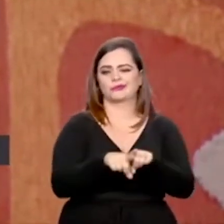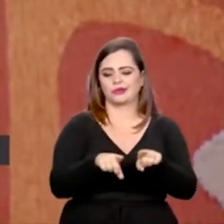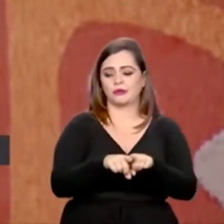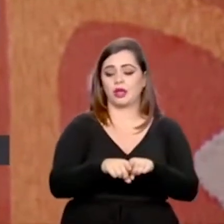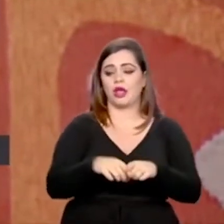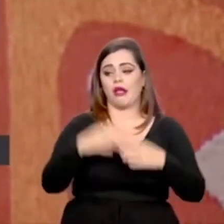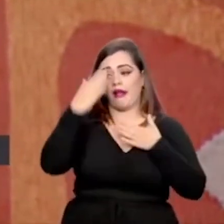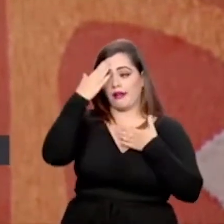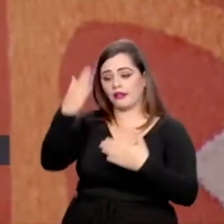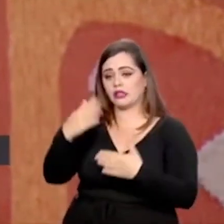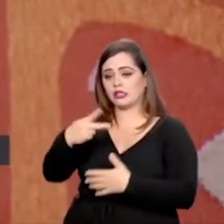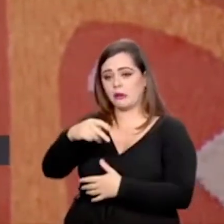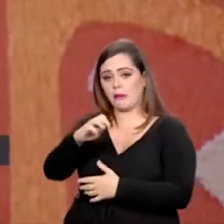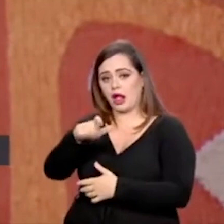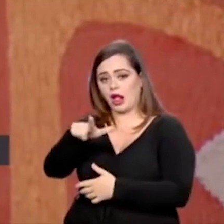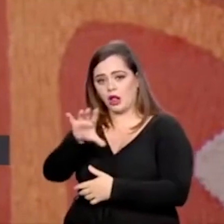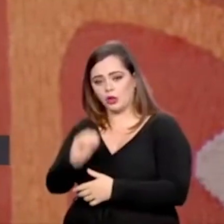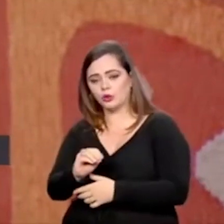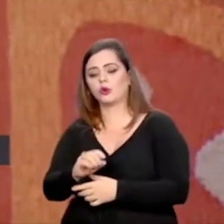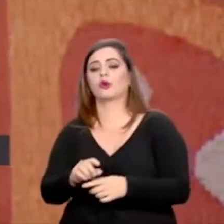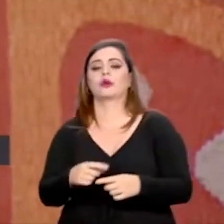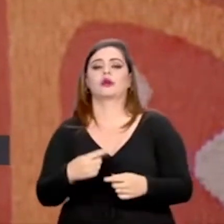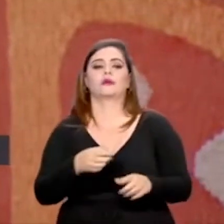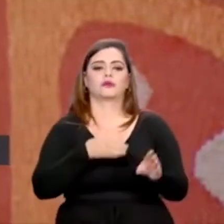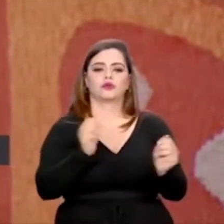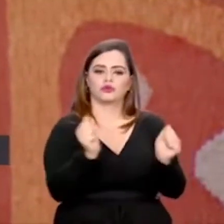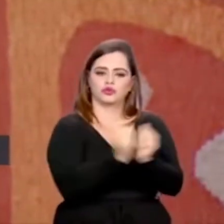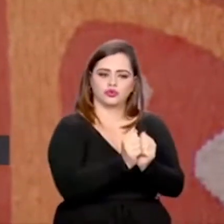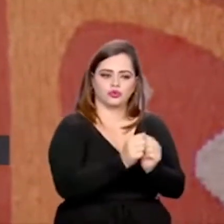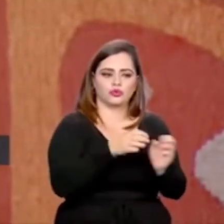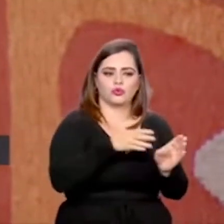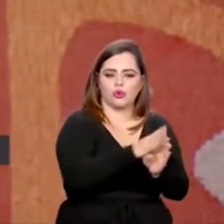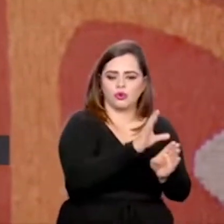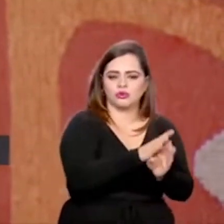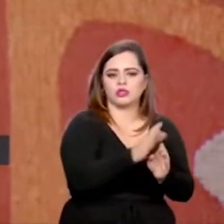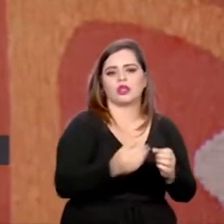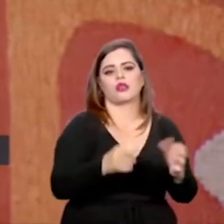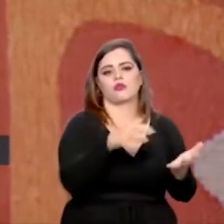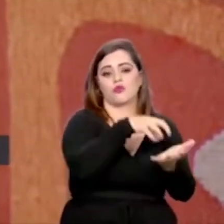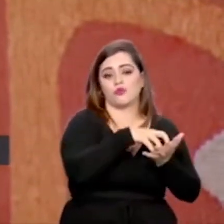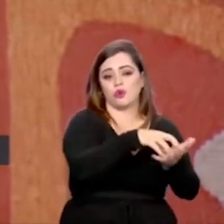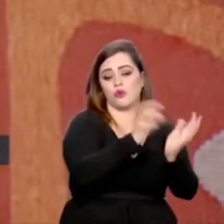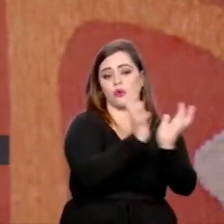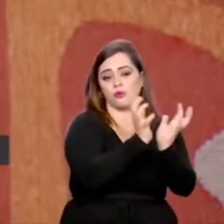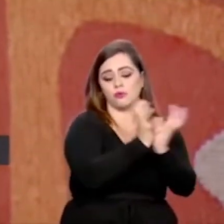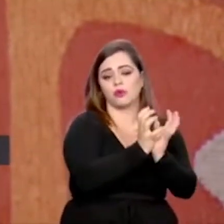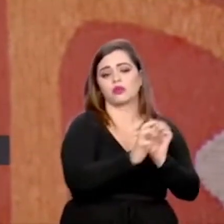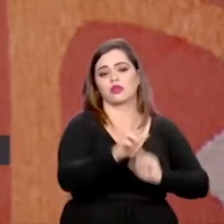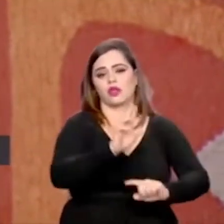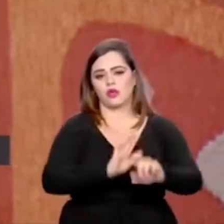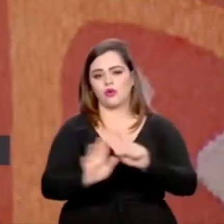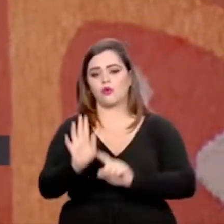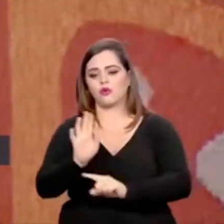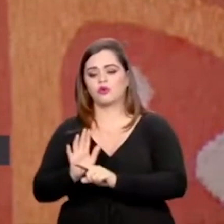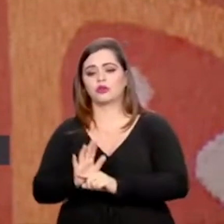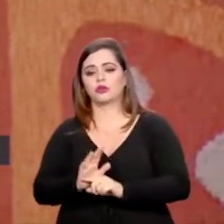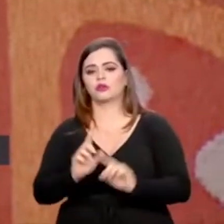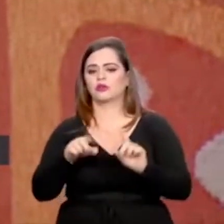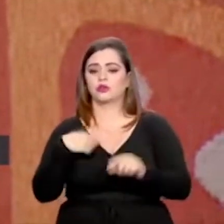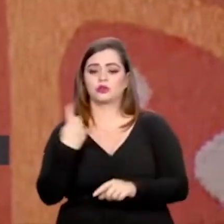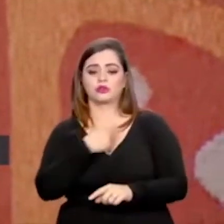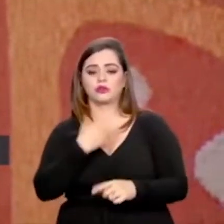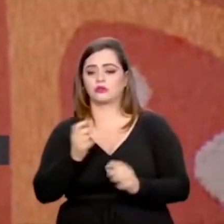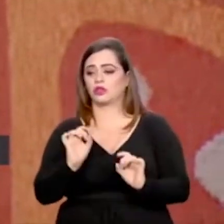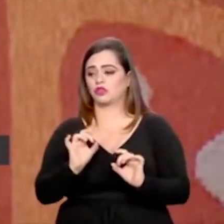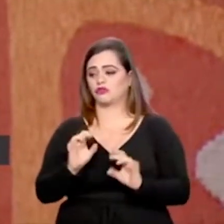que é o secretário executivo do Conselho em nome dele toda a equipe nós vamos ter muito trabalho isso aqui não vai ser